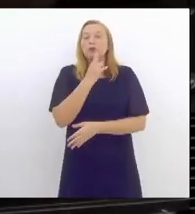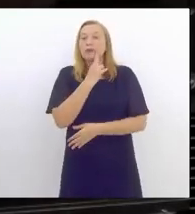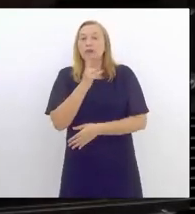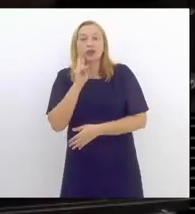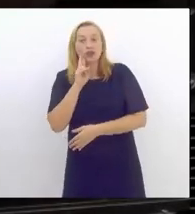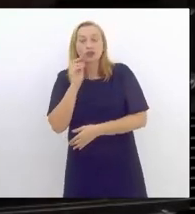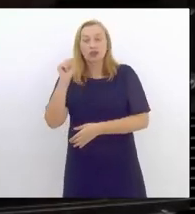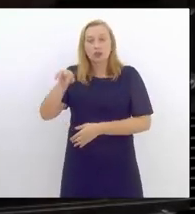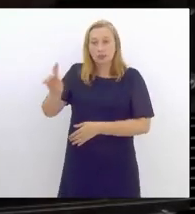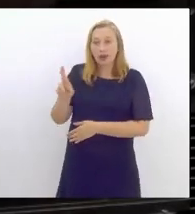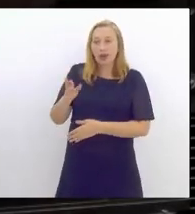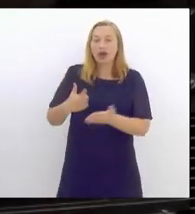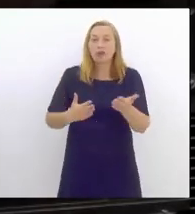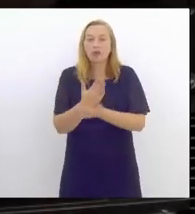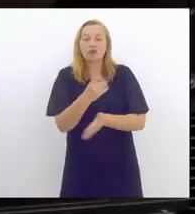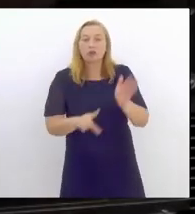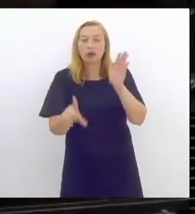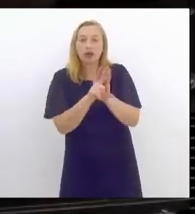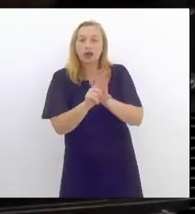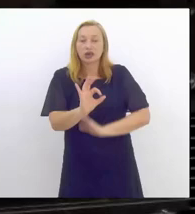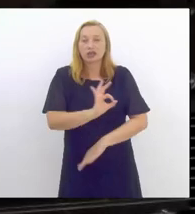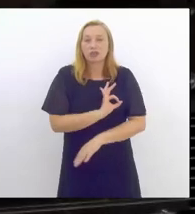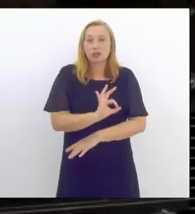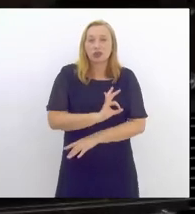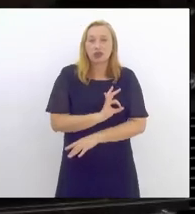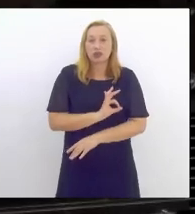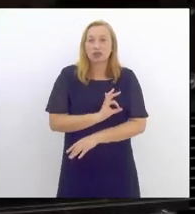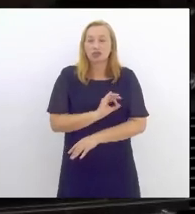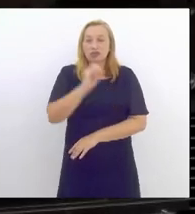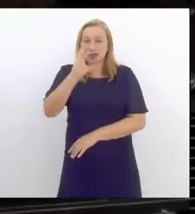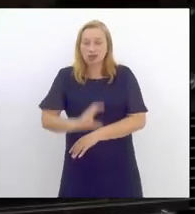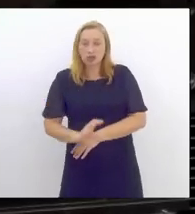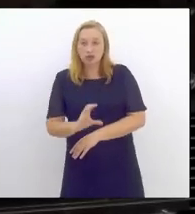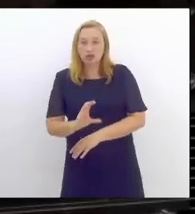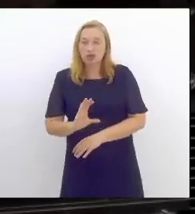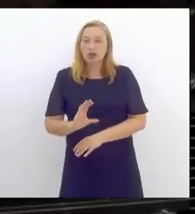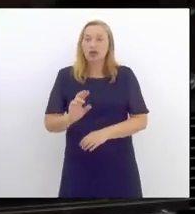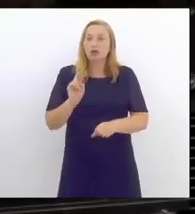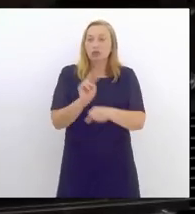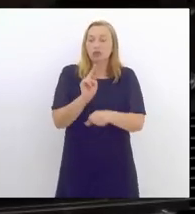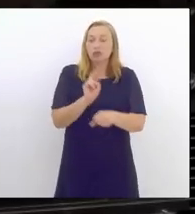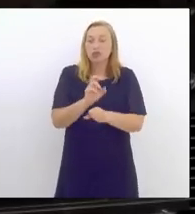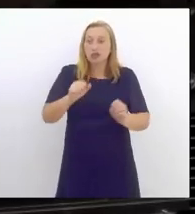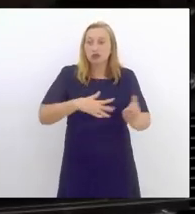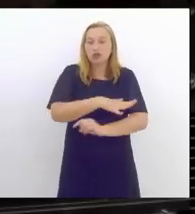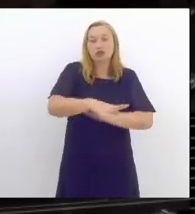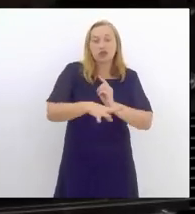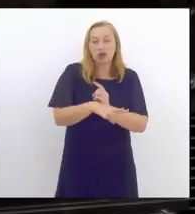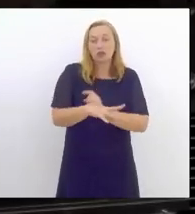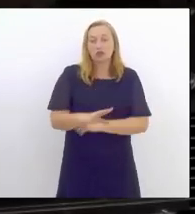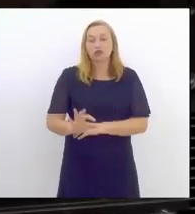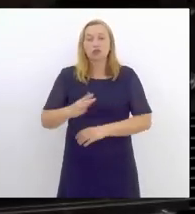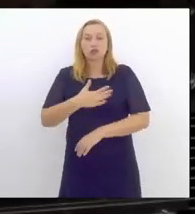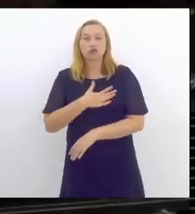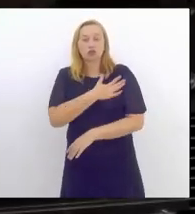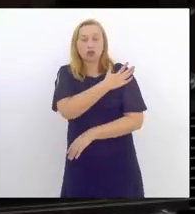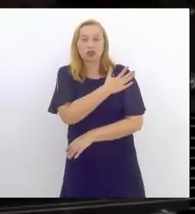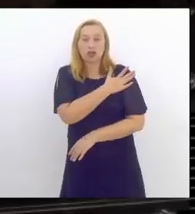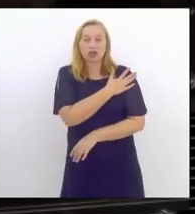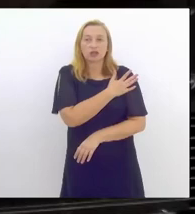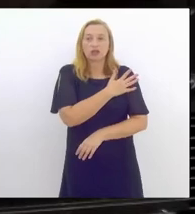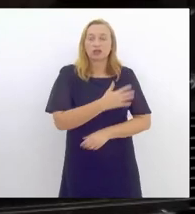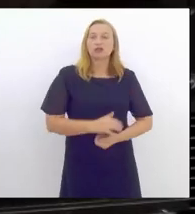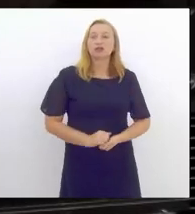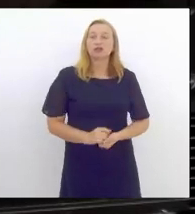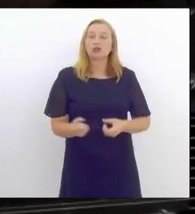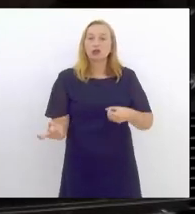e aprovamos a Lei Orgânica da Polícia Civil e o Sistema de Proteção Social dos Militares e garantimos a